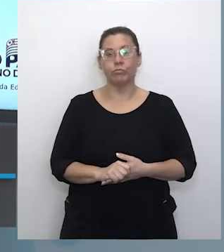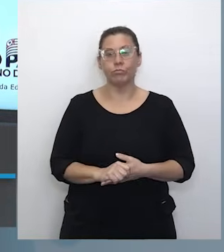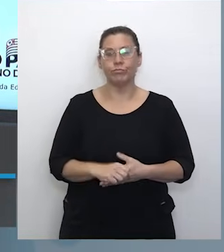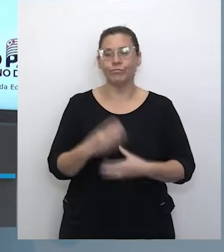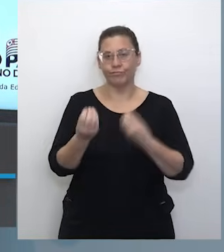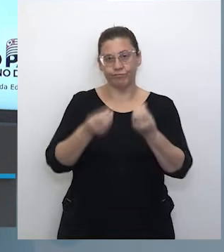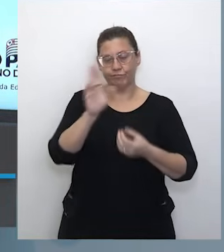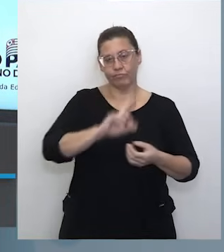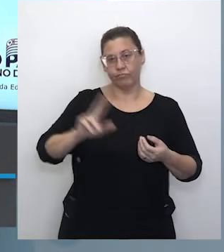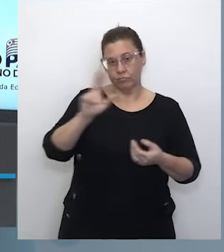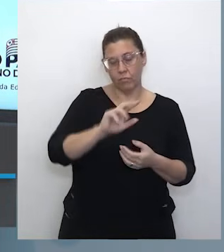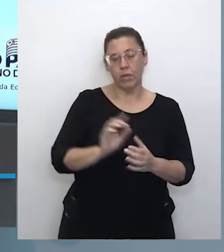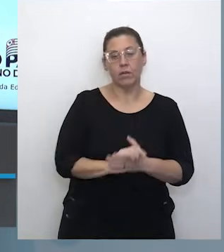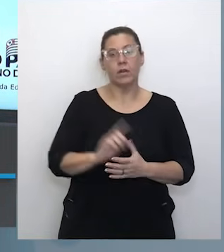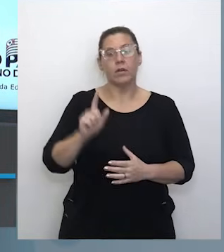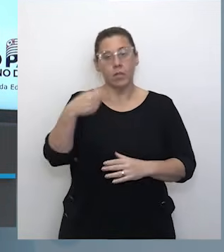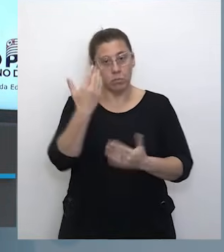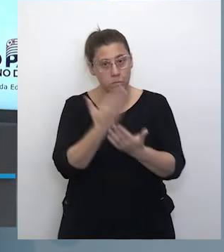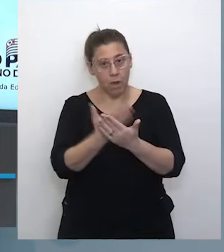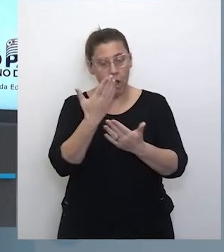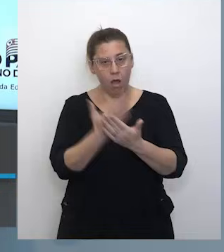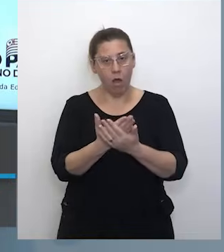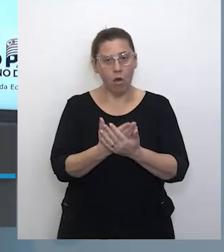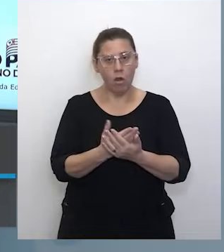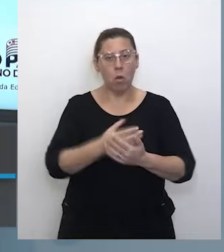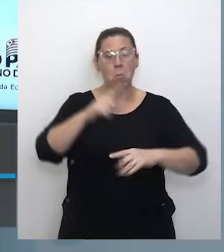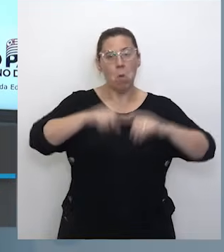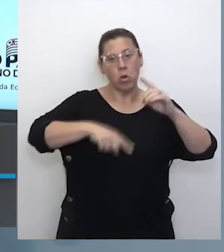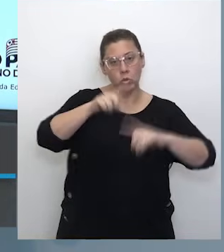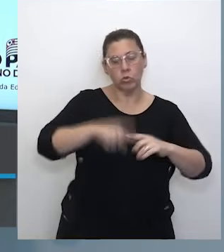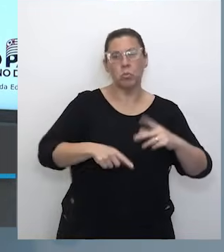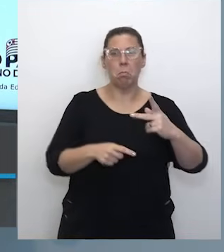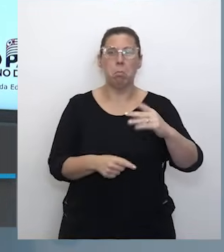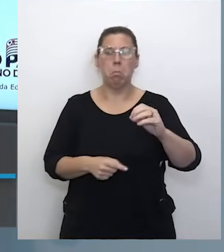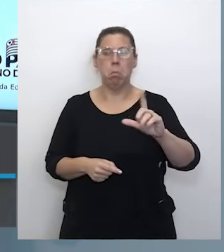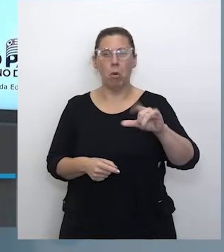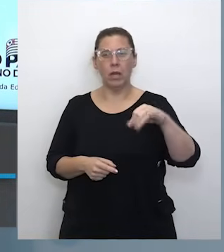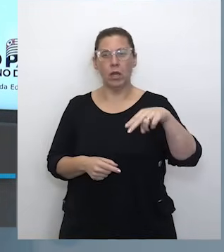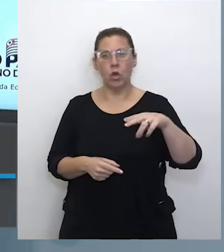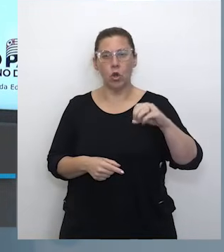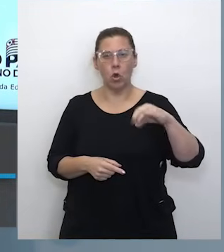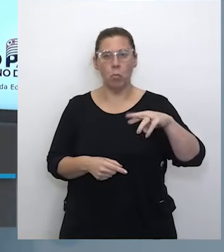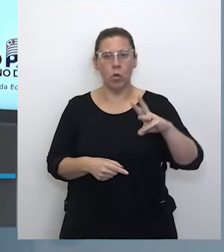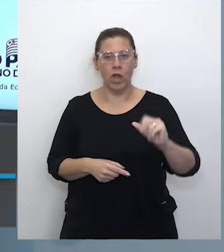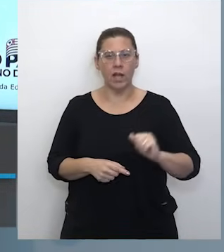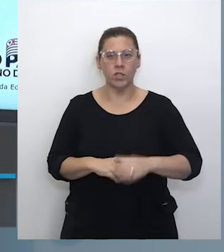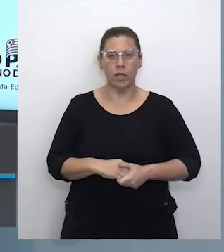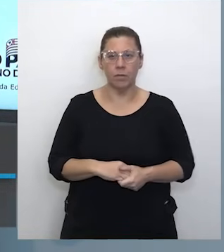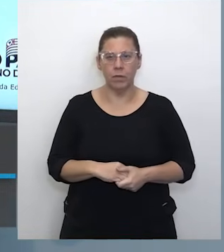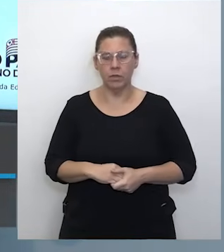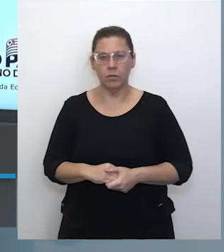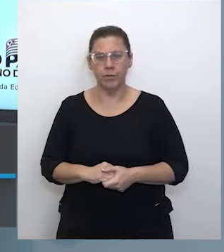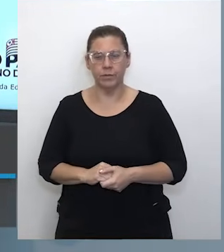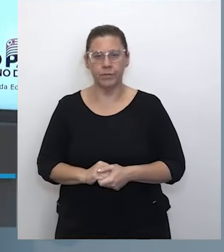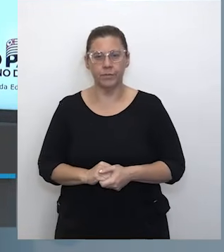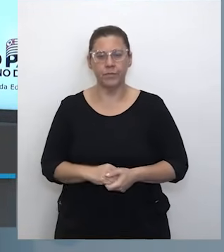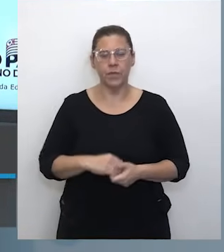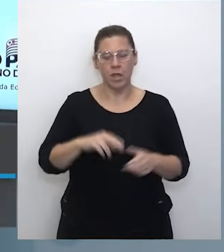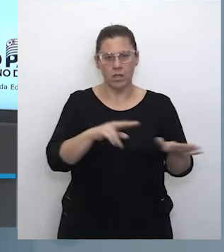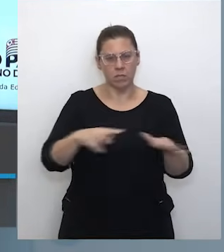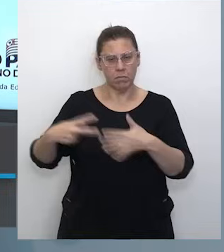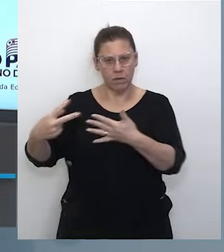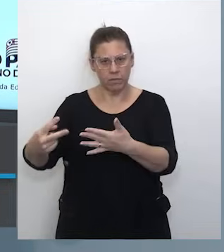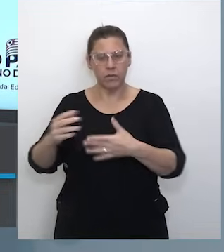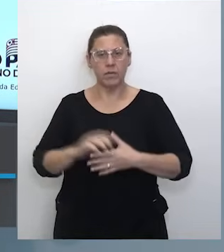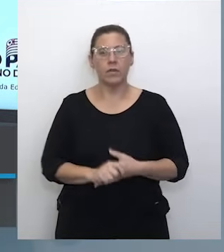certo? Depois a gente vai fazer uma aula com produto de polinômio. Então, essas serão as nossas 3 aulas dessa semana. Na semana que